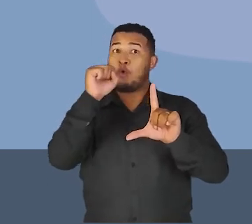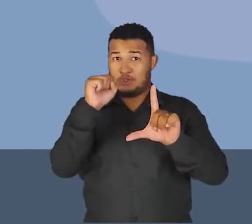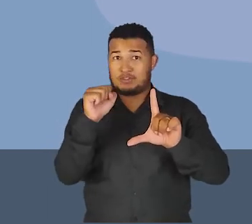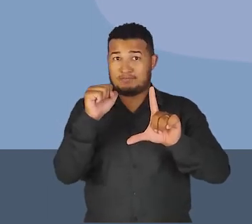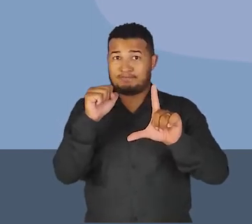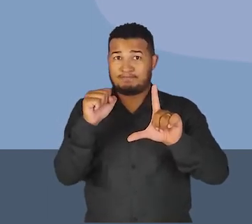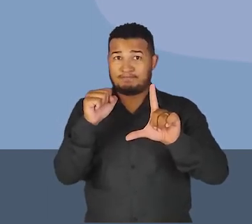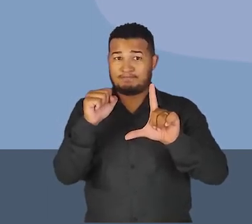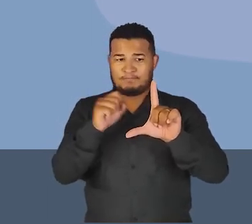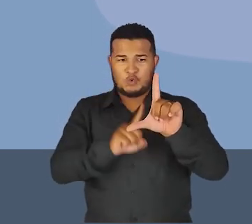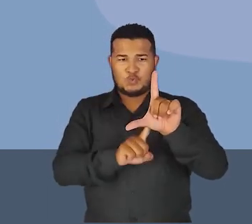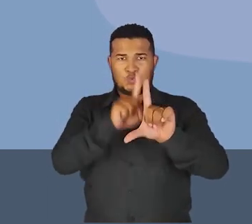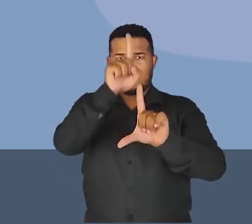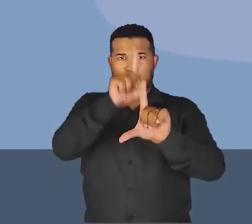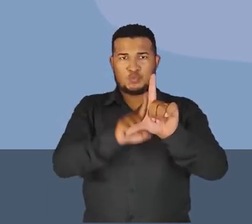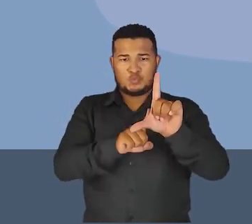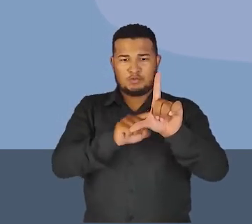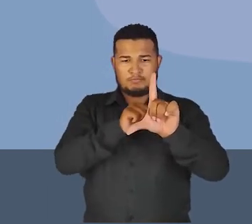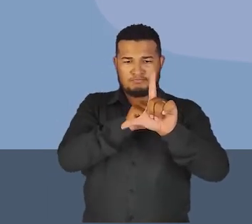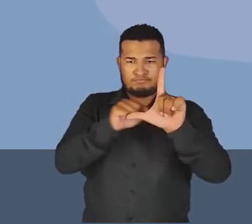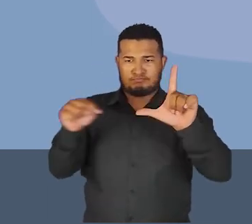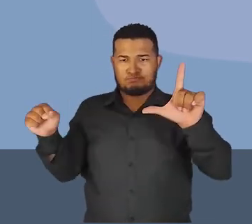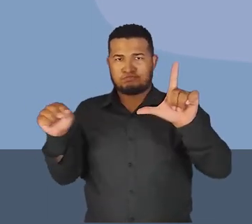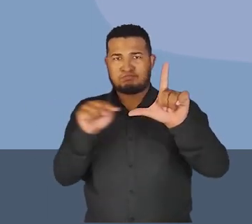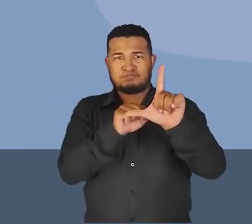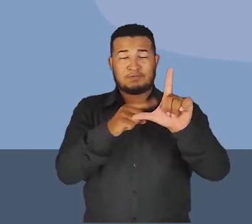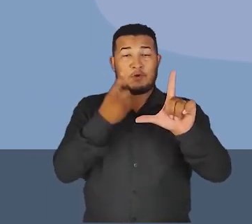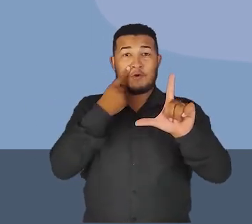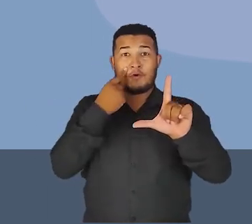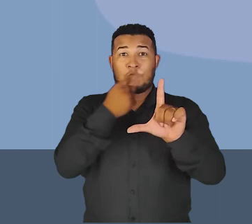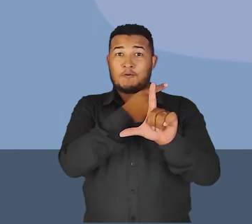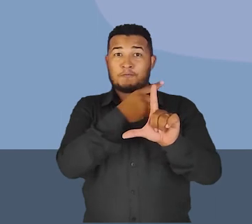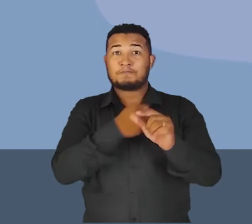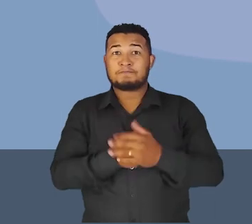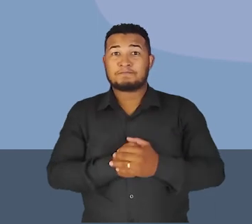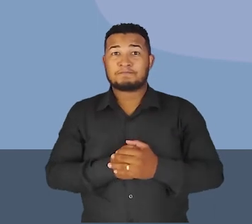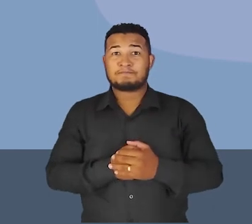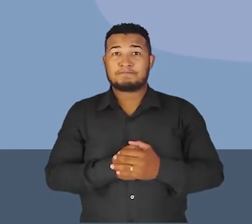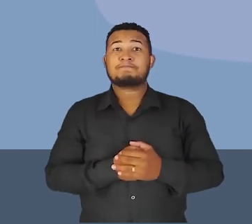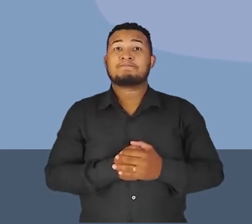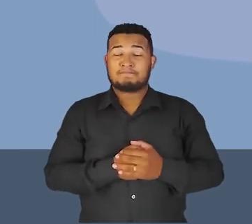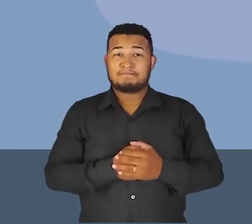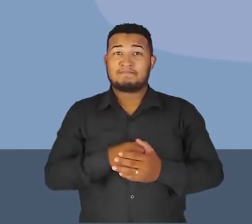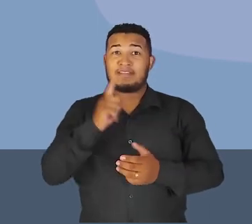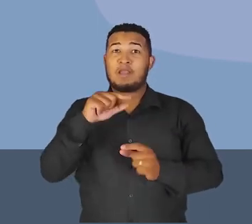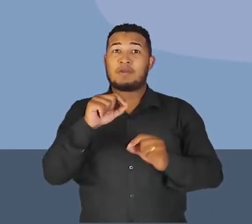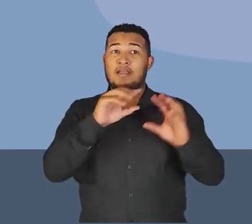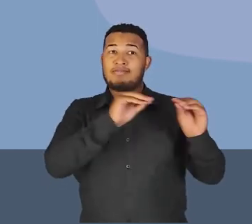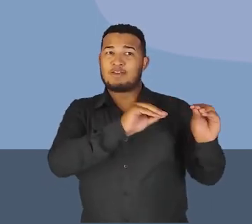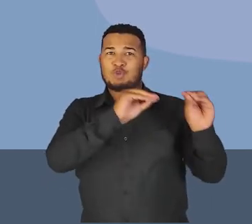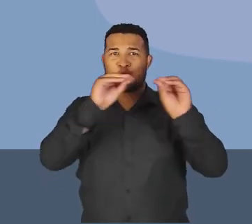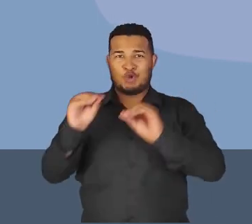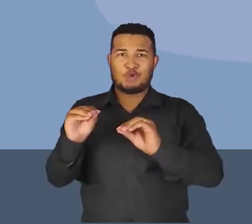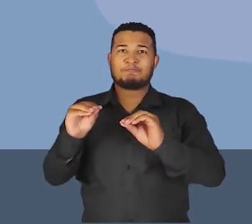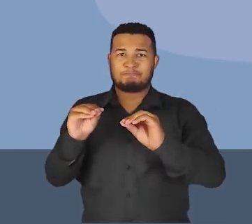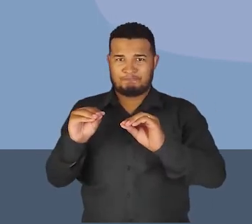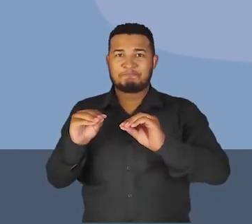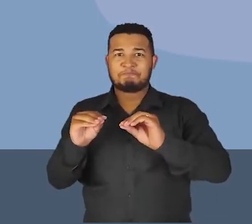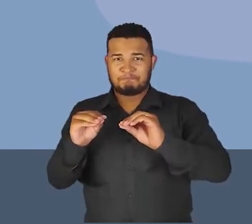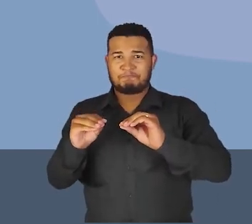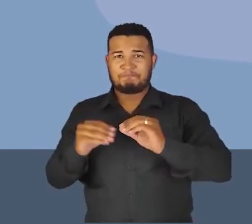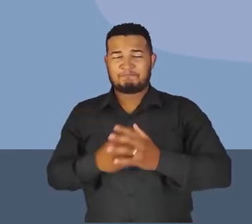No eixo horizontal, dá uma olhadinha. está o nosso deslocamento.